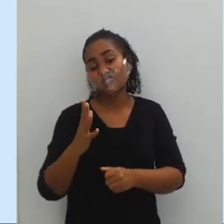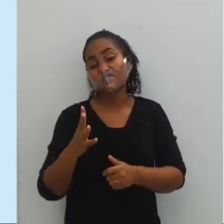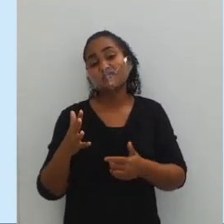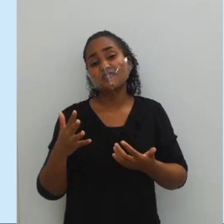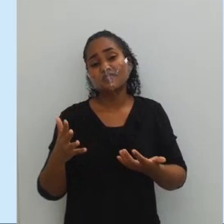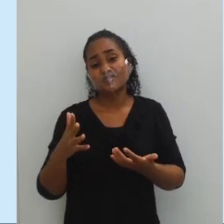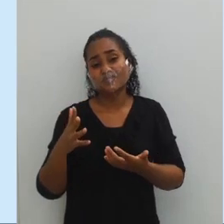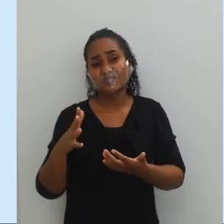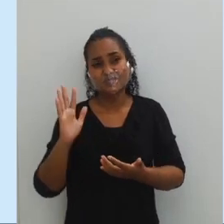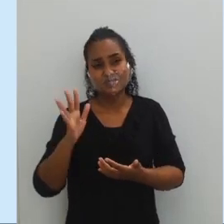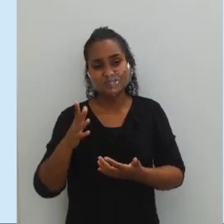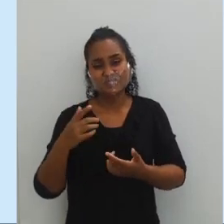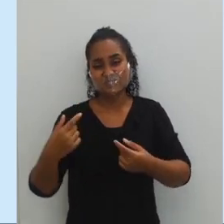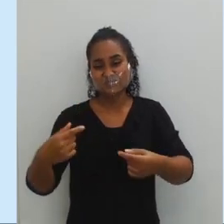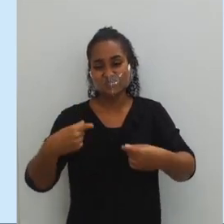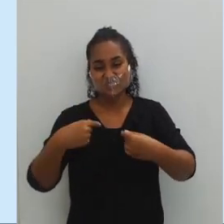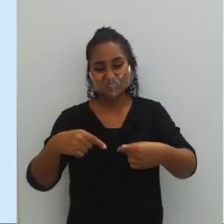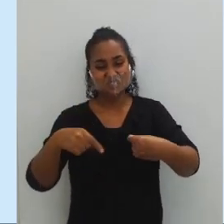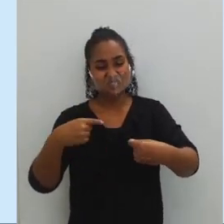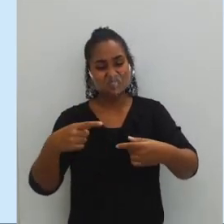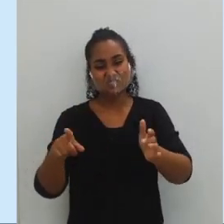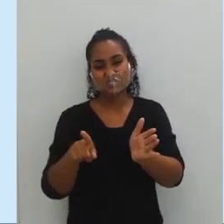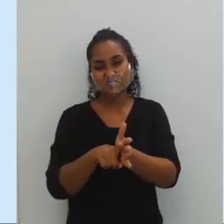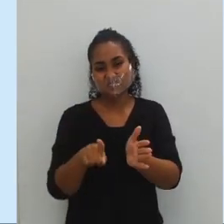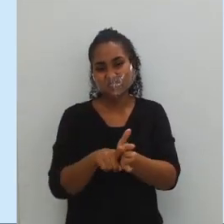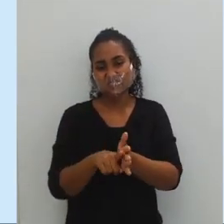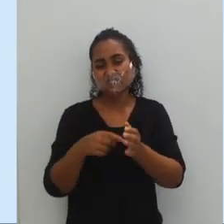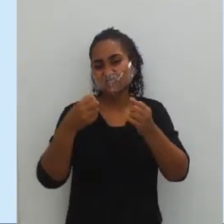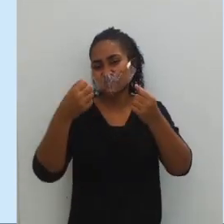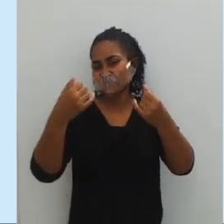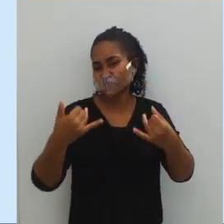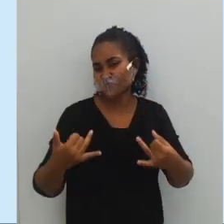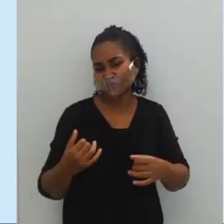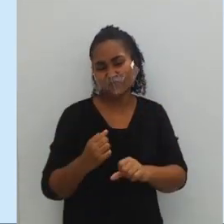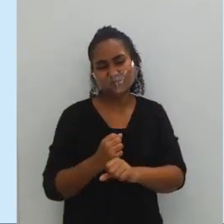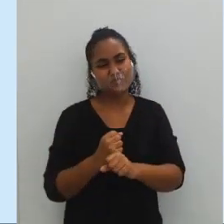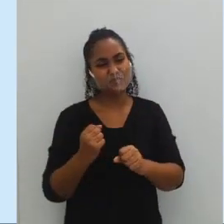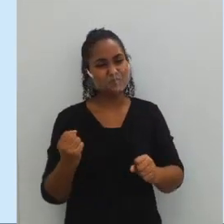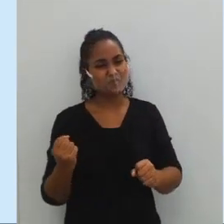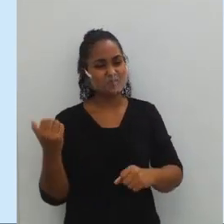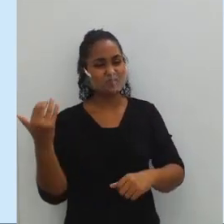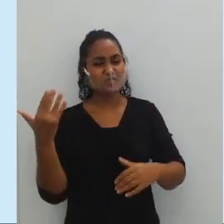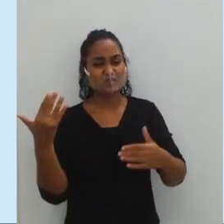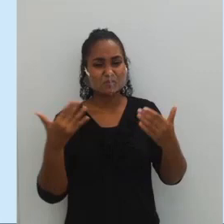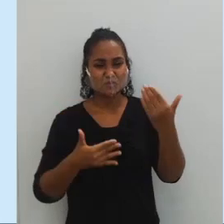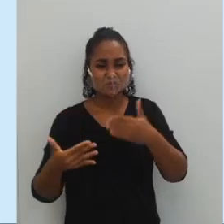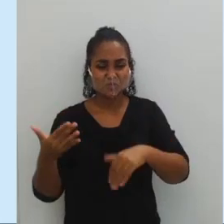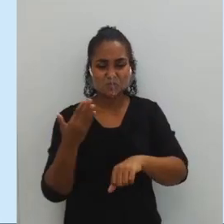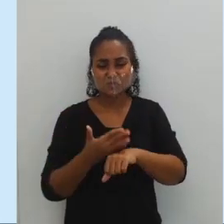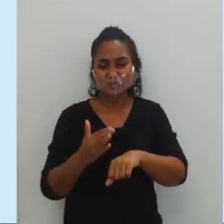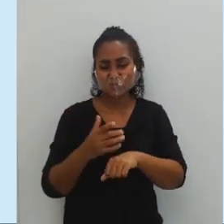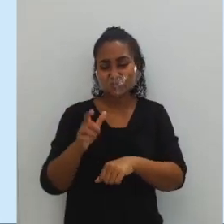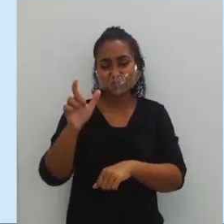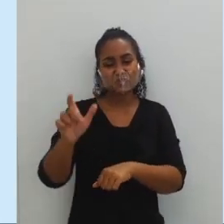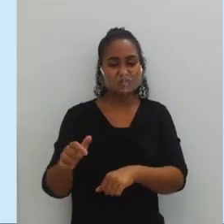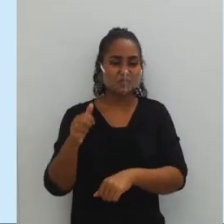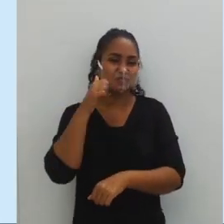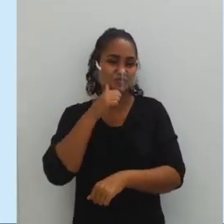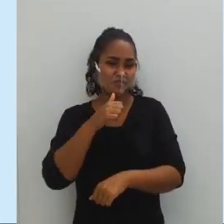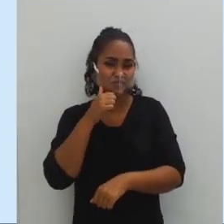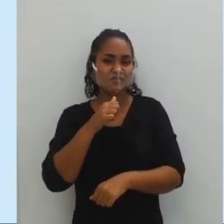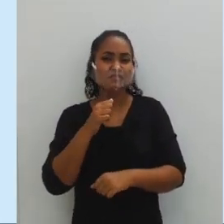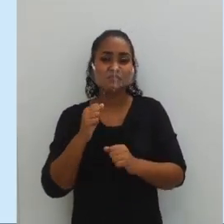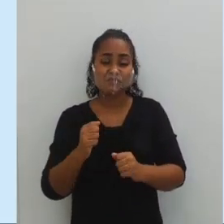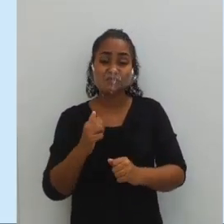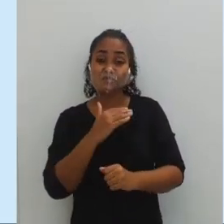Ela muitas vezes escutou críticas negativas, onde as pessoas diziam que não era para ela treinar pelo fato de ser mulher e